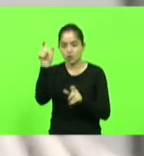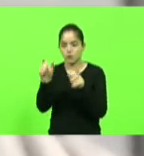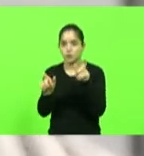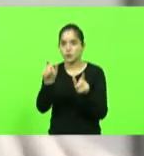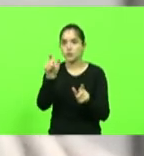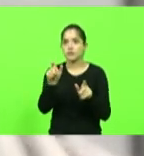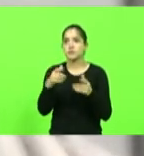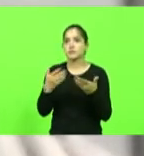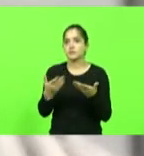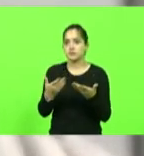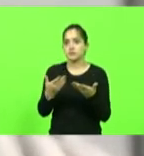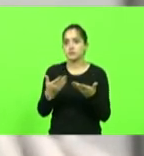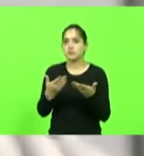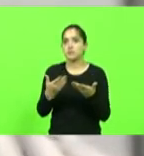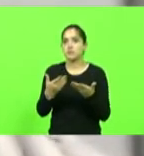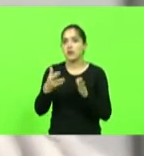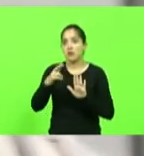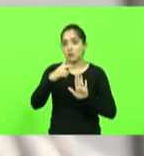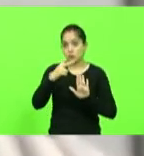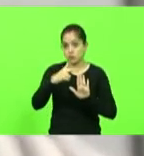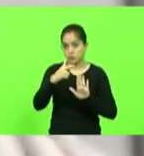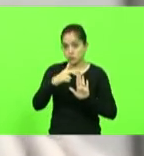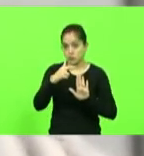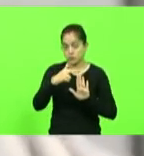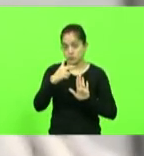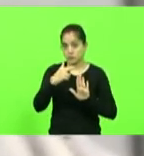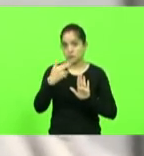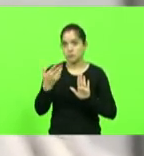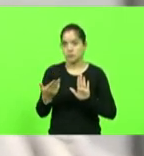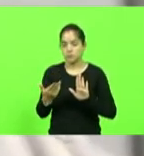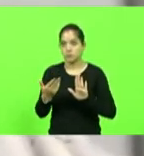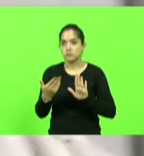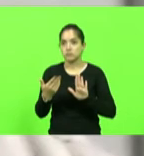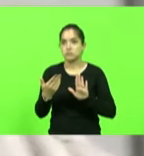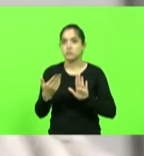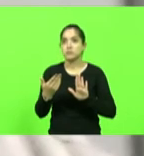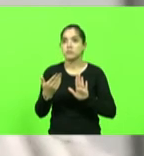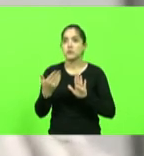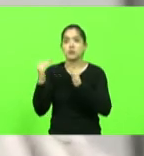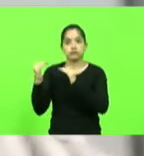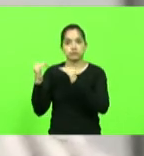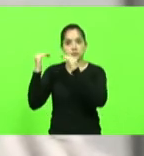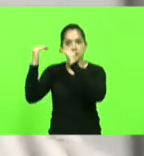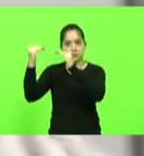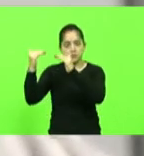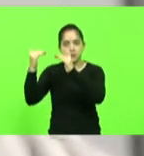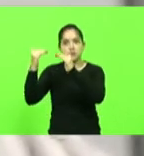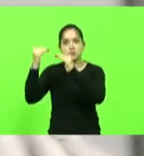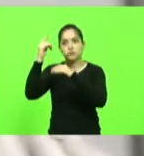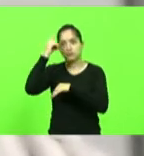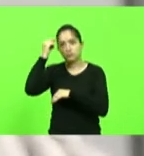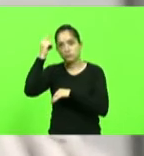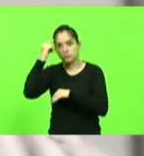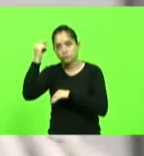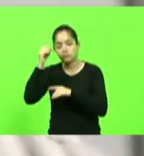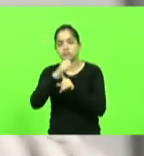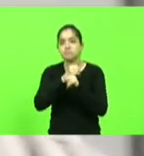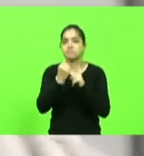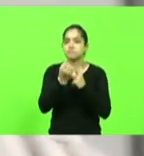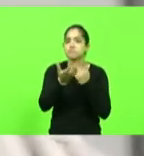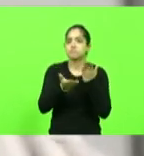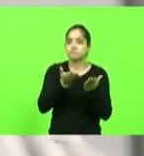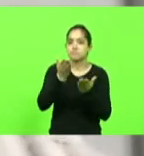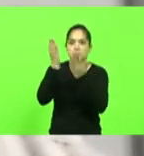A resolução do CNS 17 define aqueles que são de nível de ensino superior, os assistentes sociais, psicólogo,